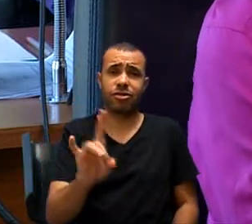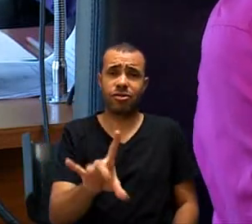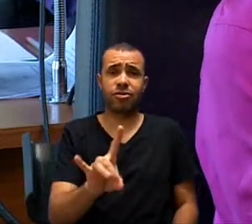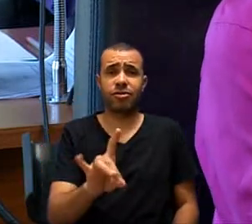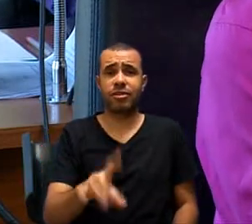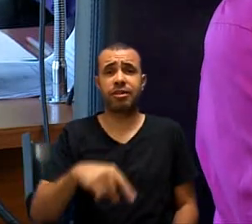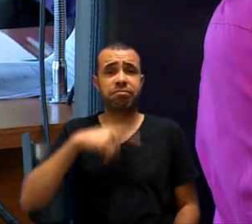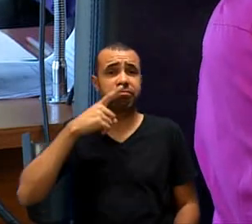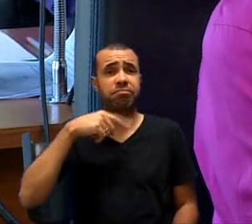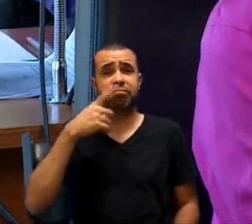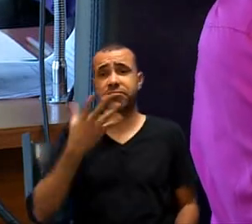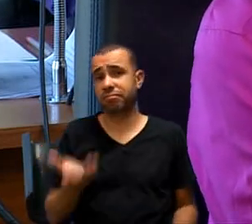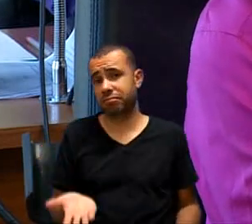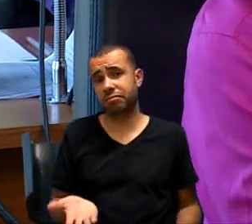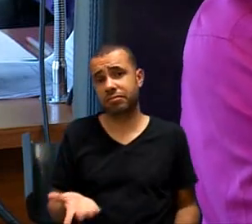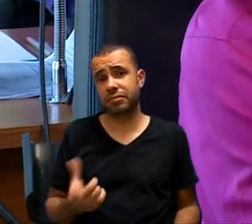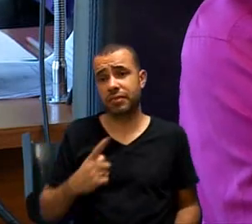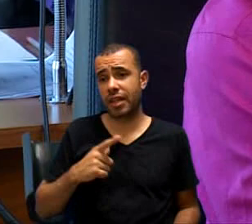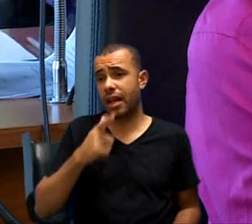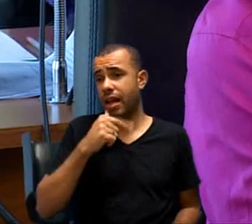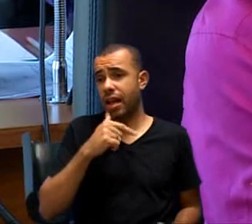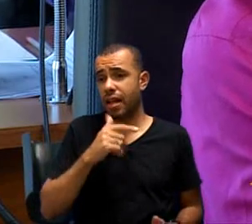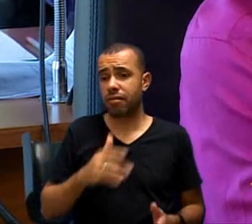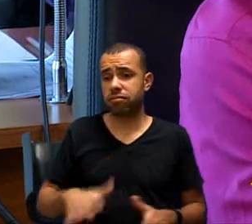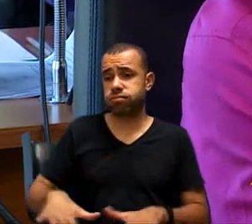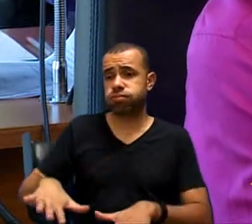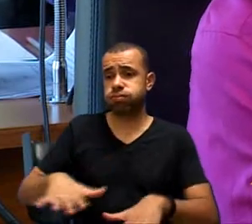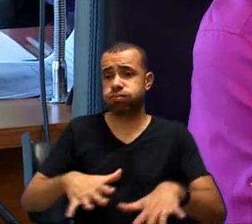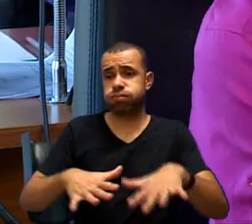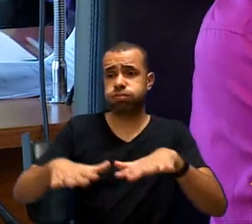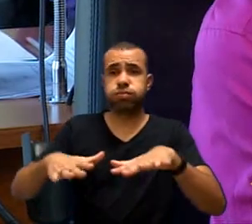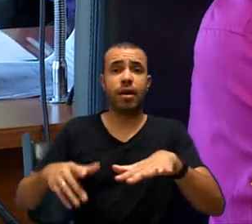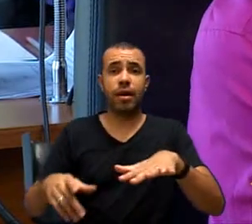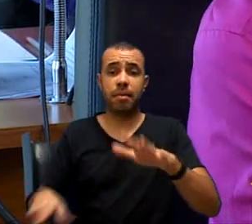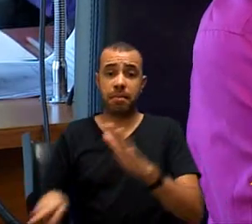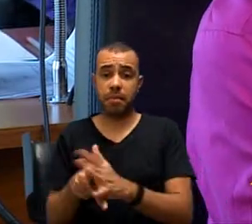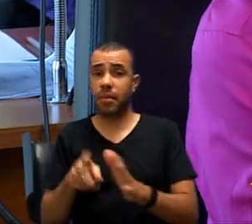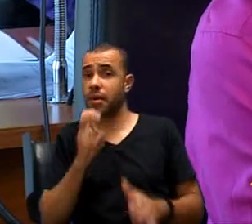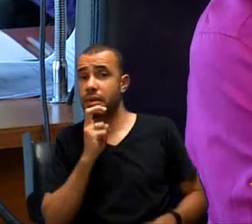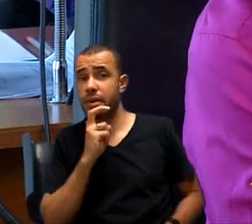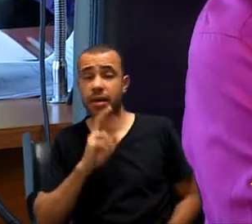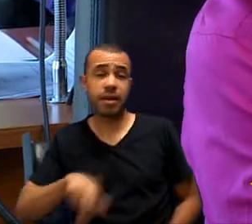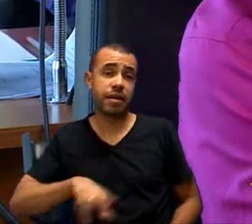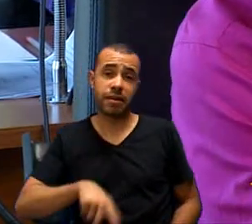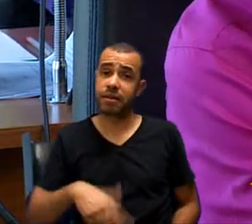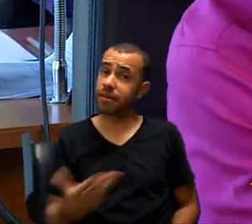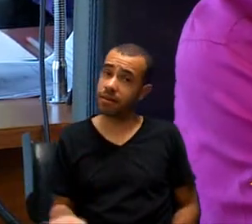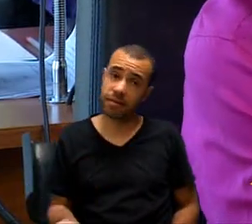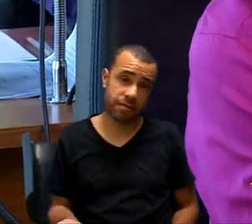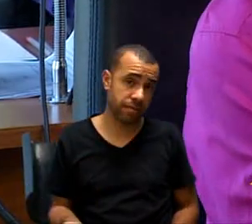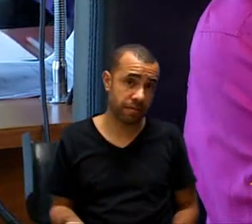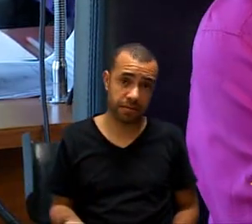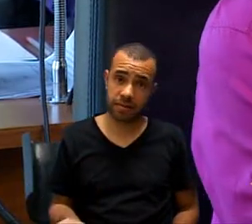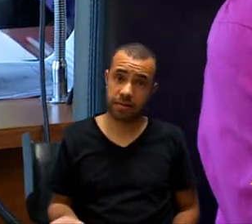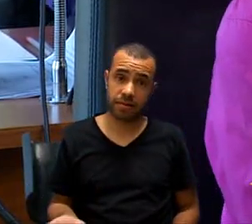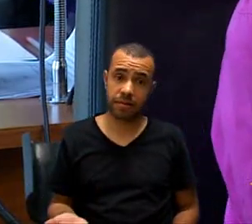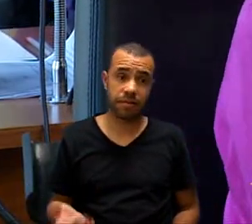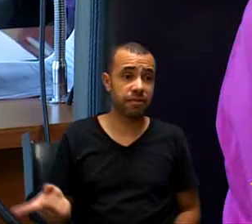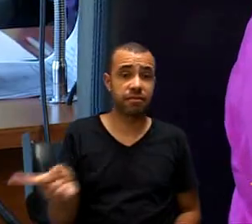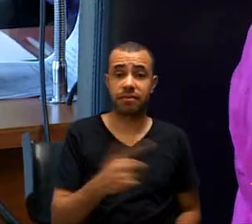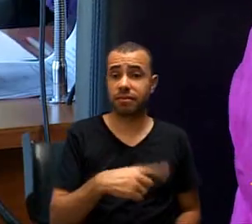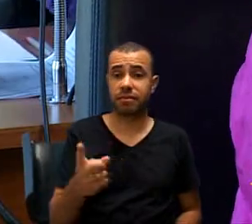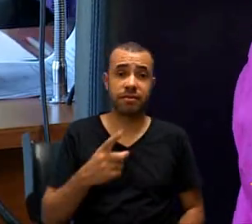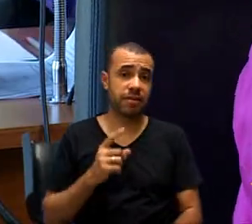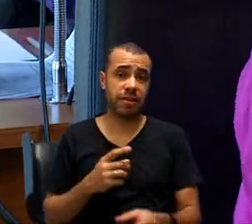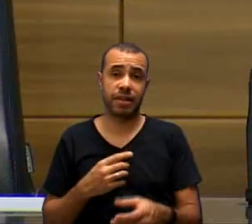A água está na represa de Tuparanga, que não é nossa. A mobilidade urbana, a ligação entre os municípios estão conurbados.